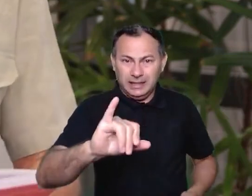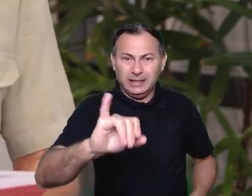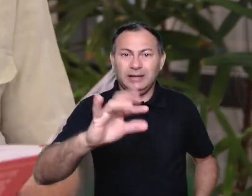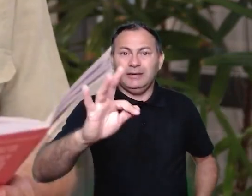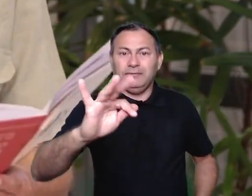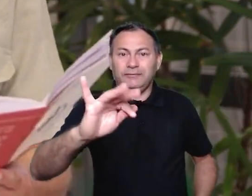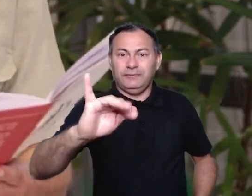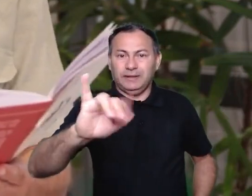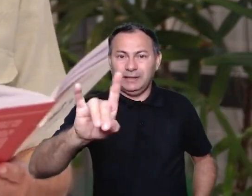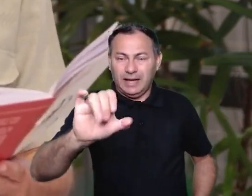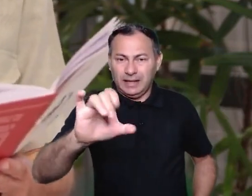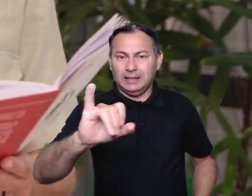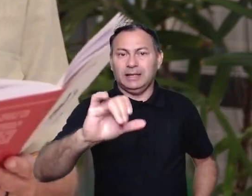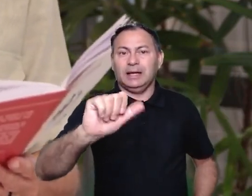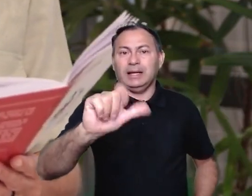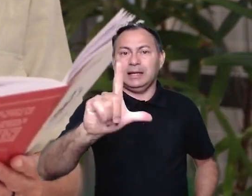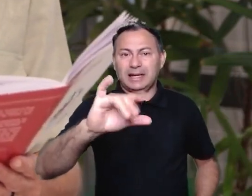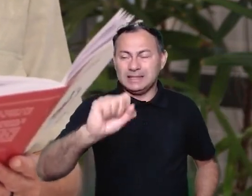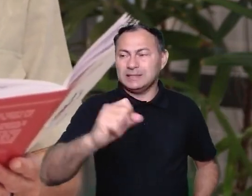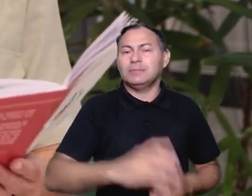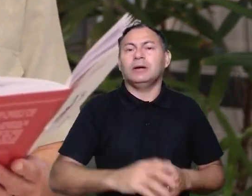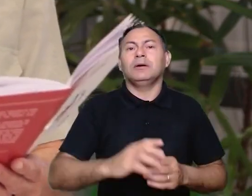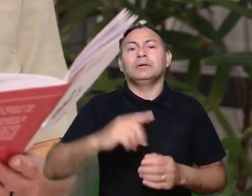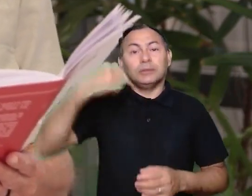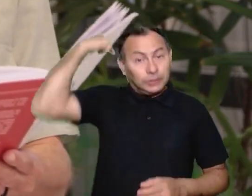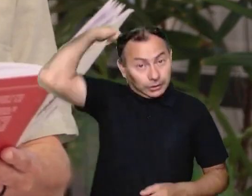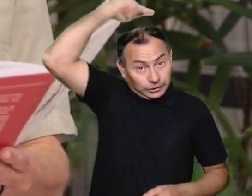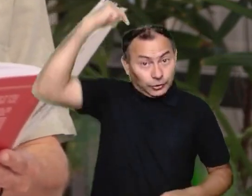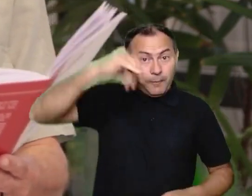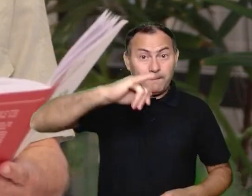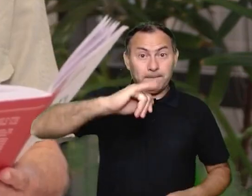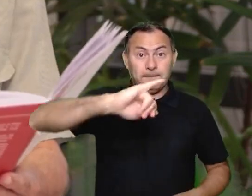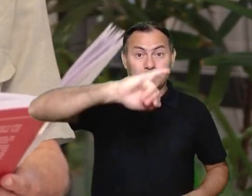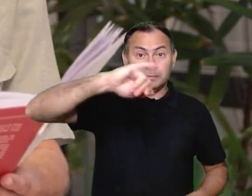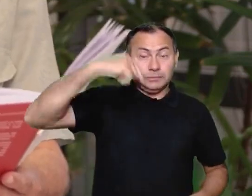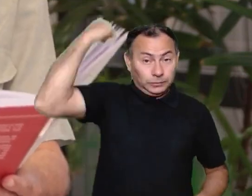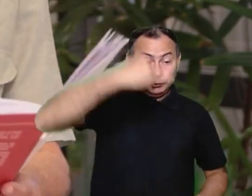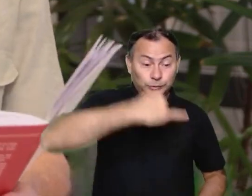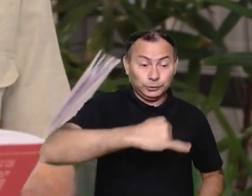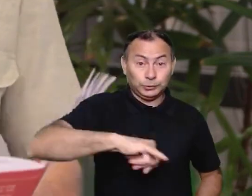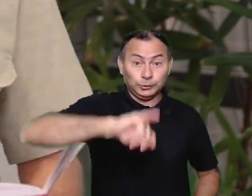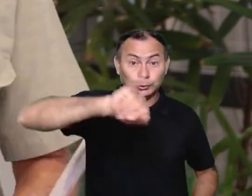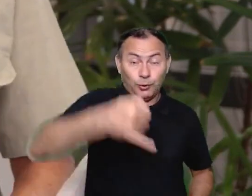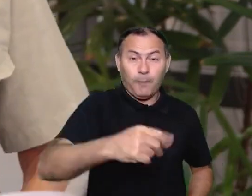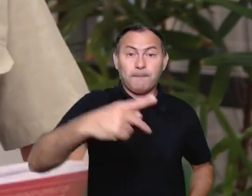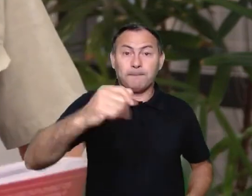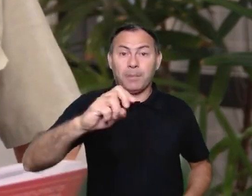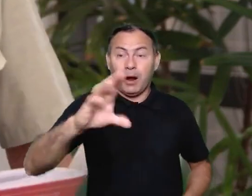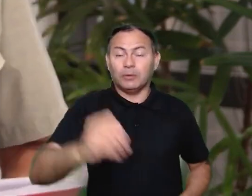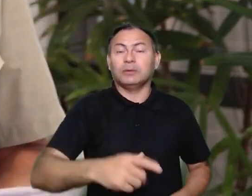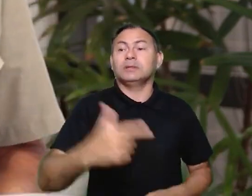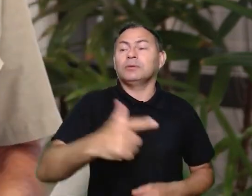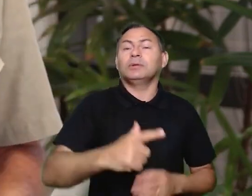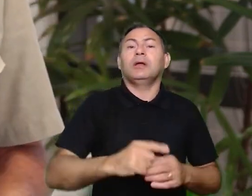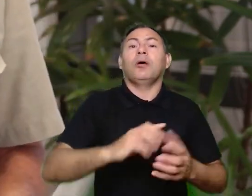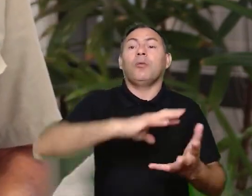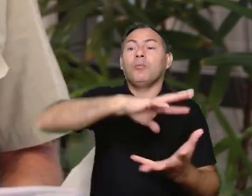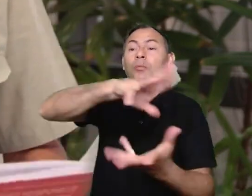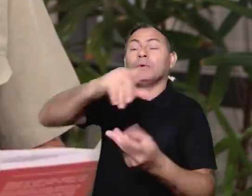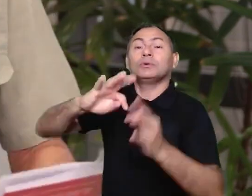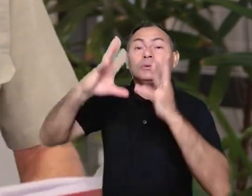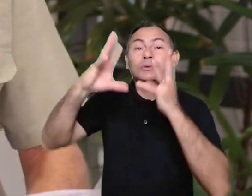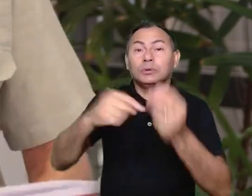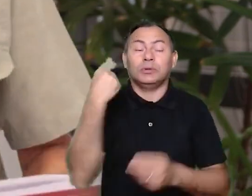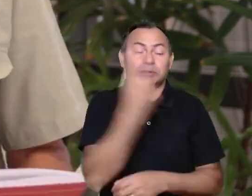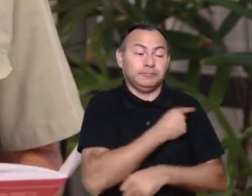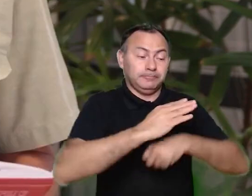Laici, logo no início, São João Paulo já vai dizer: a vinha do Senhor é o mundo inteiro. É